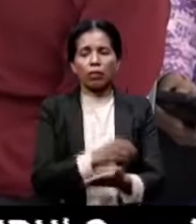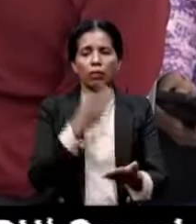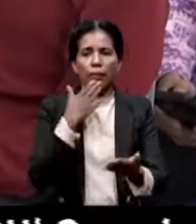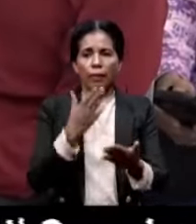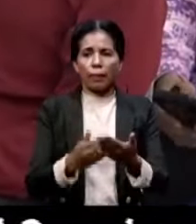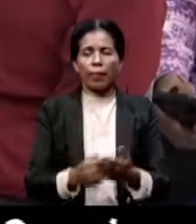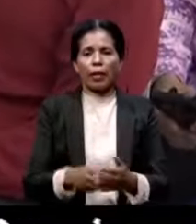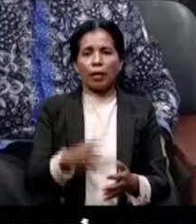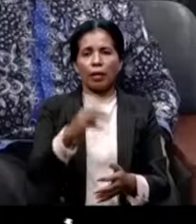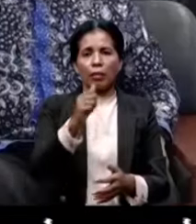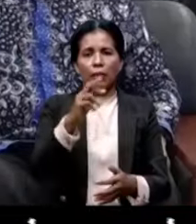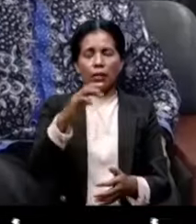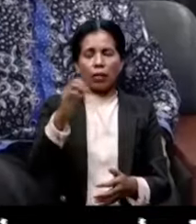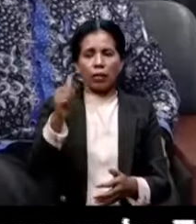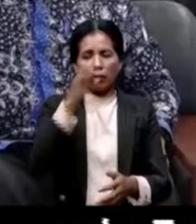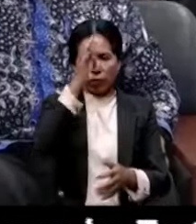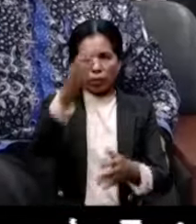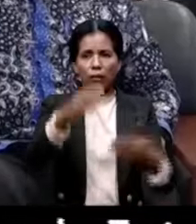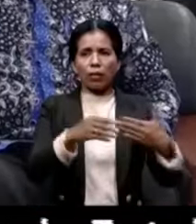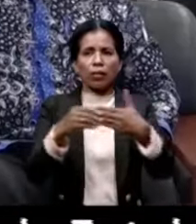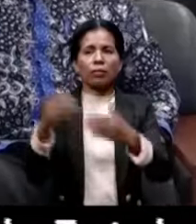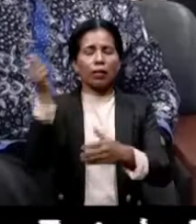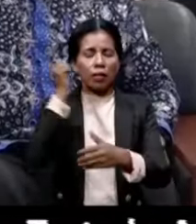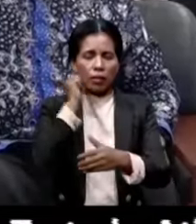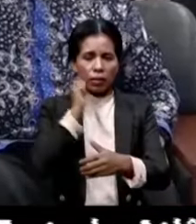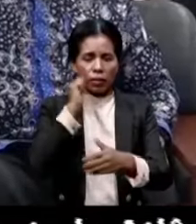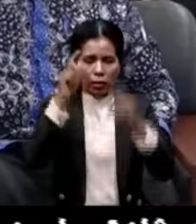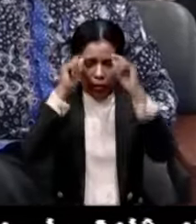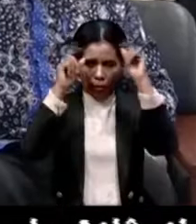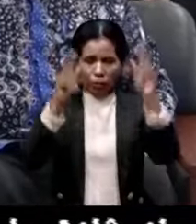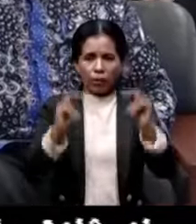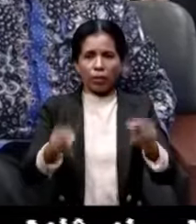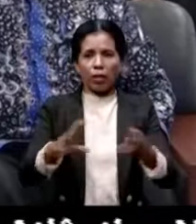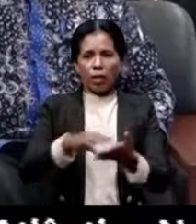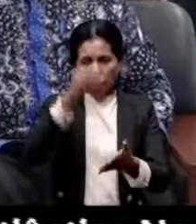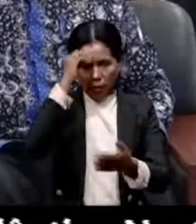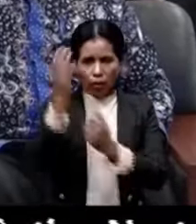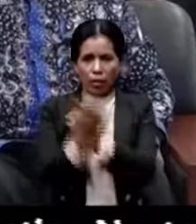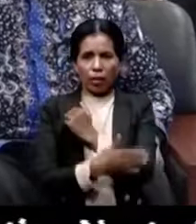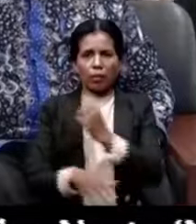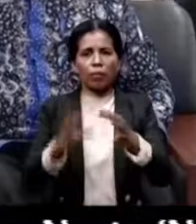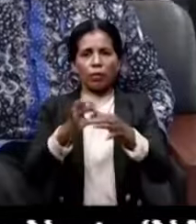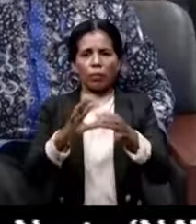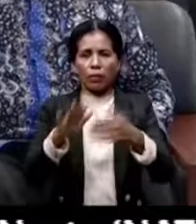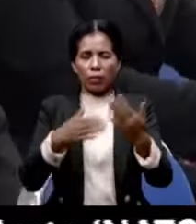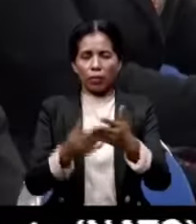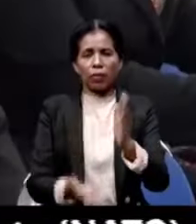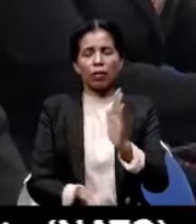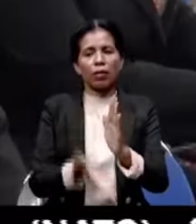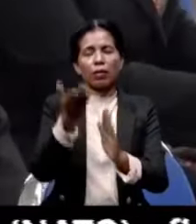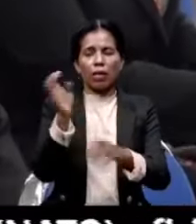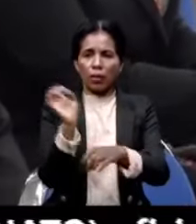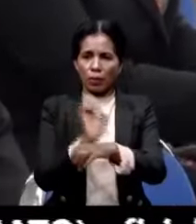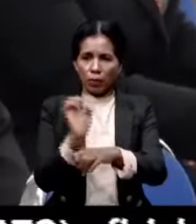sustentável. Maria Abrantes, futuro líder Bazian Hateten, Timor-Leste precisa aprender a nação membro Sira, a tu nebe lehasai crescimento